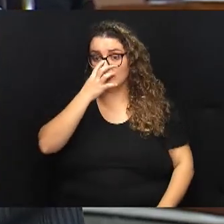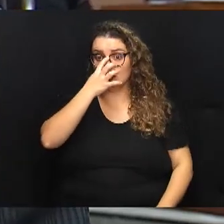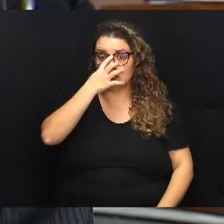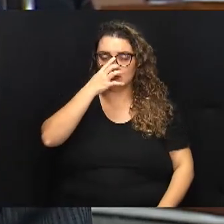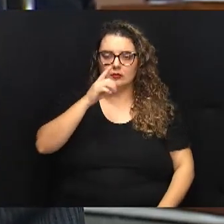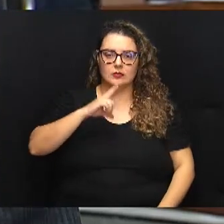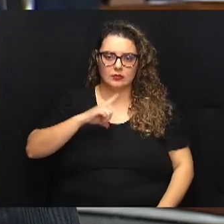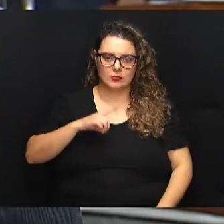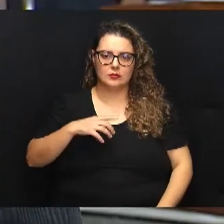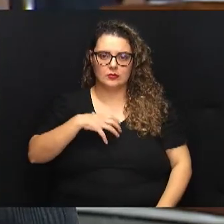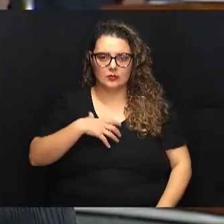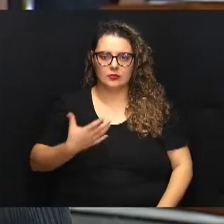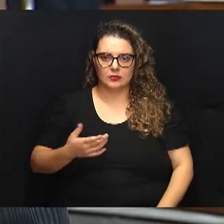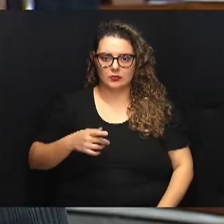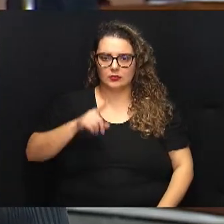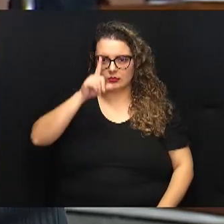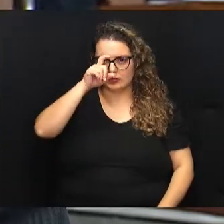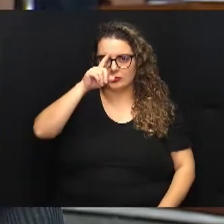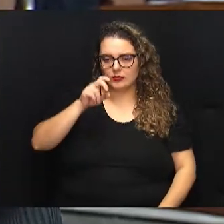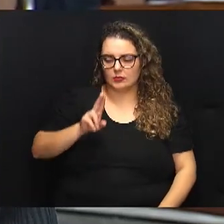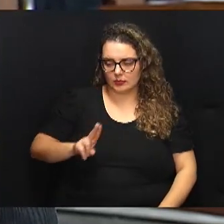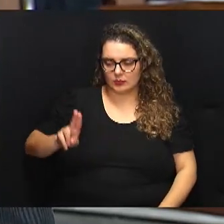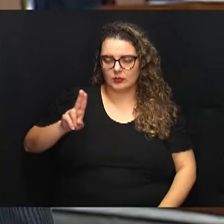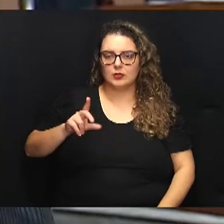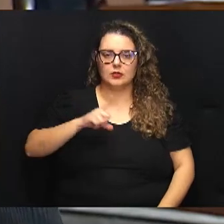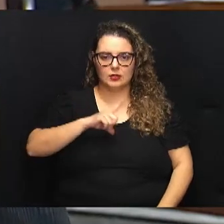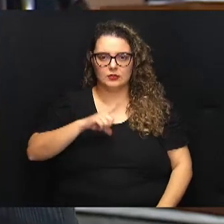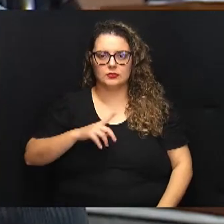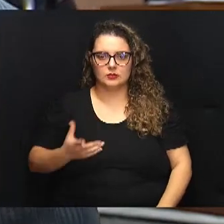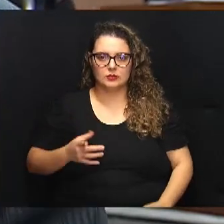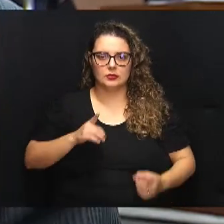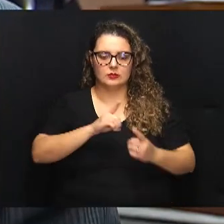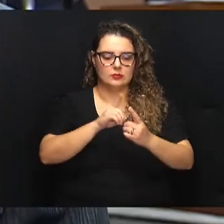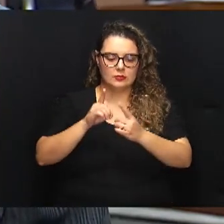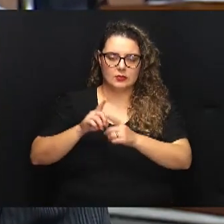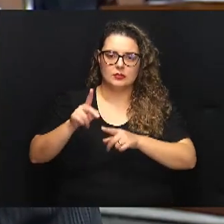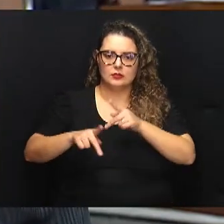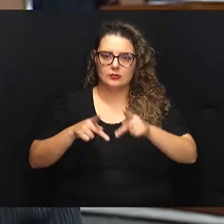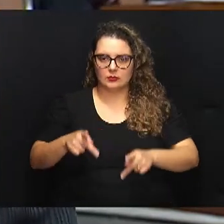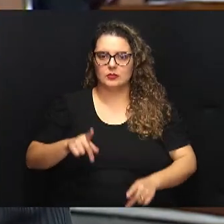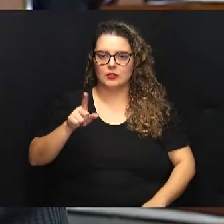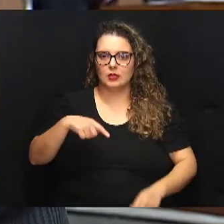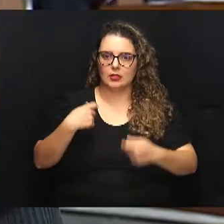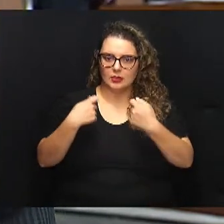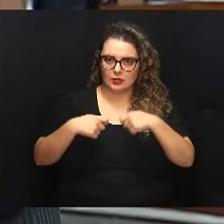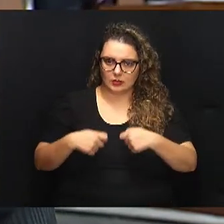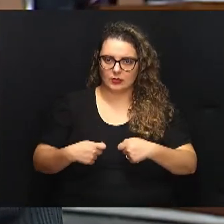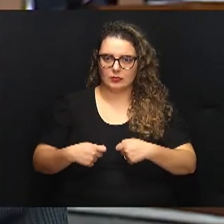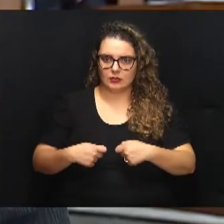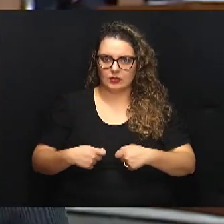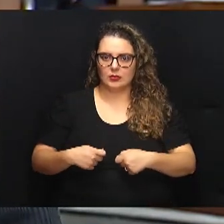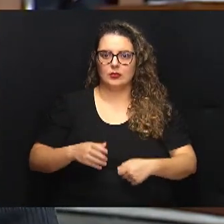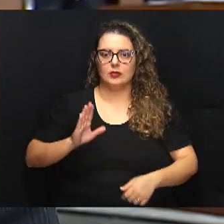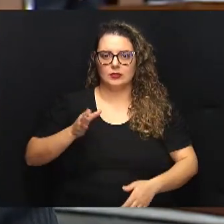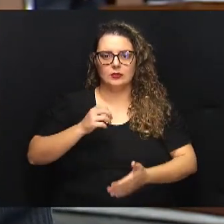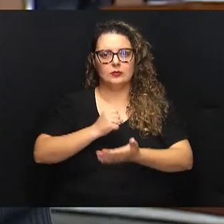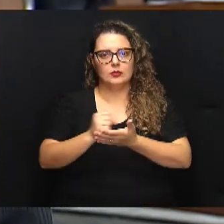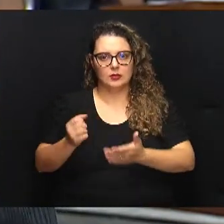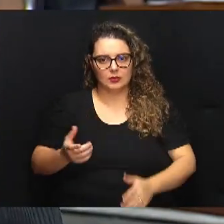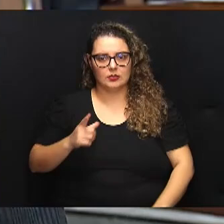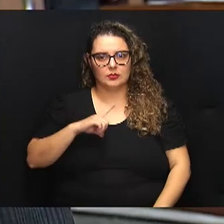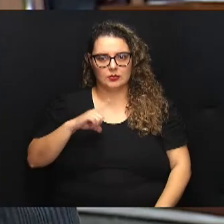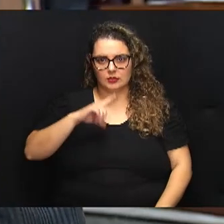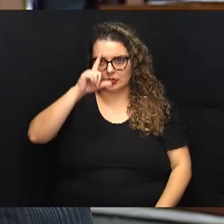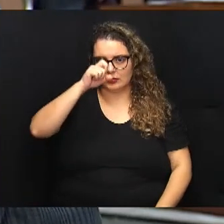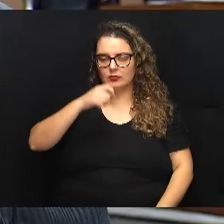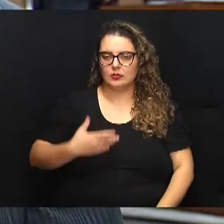tenha condições, um hospital universitário, que tenha condições de atender a população, e é preciso, já passou da hora de ter um hospital